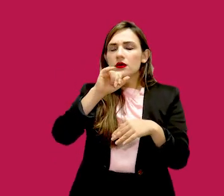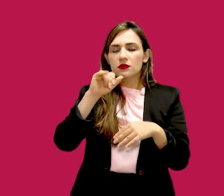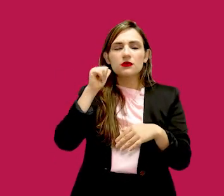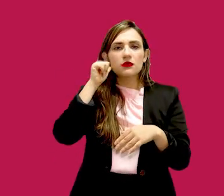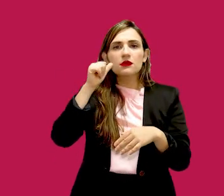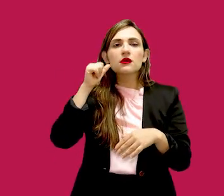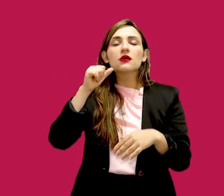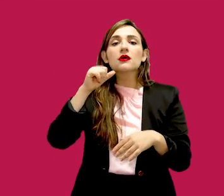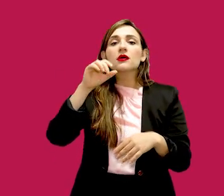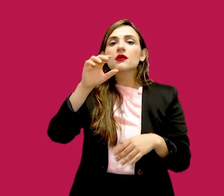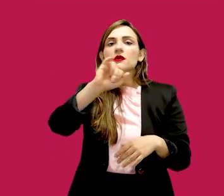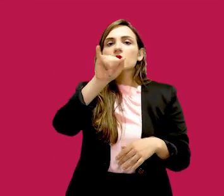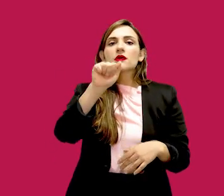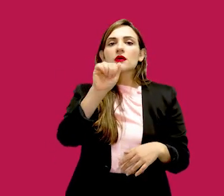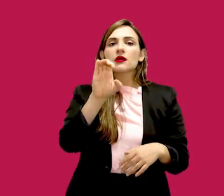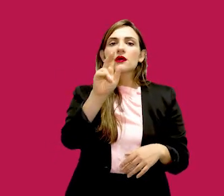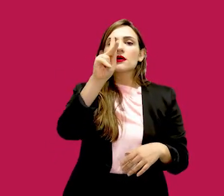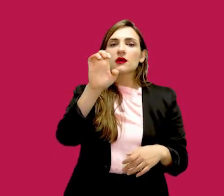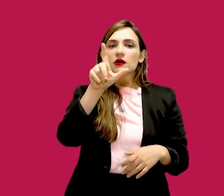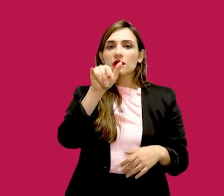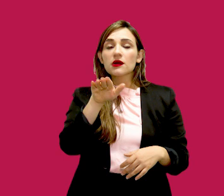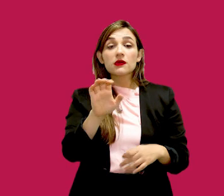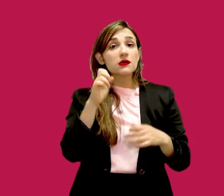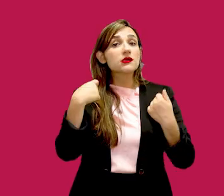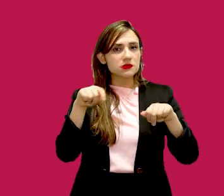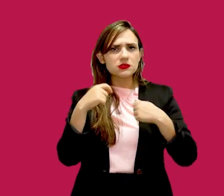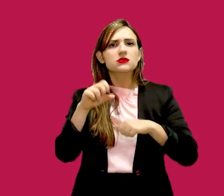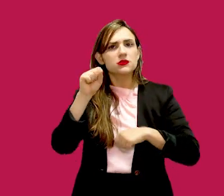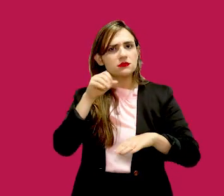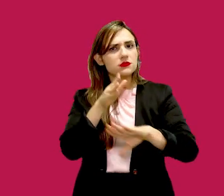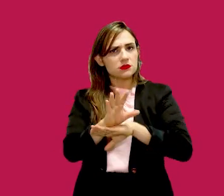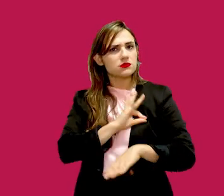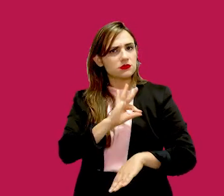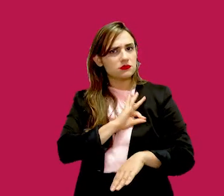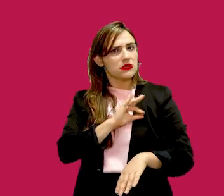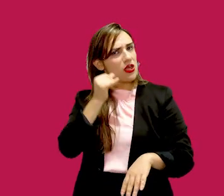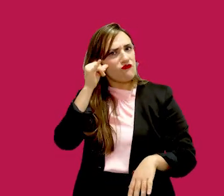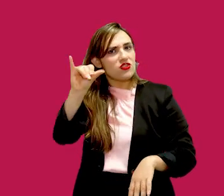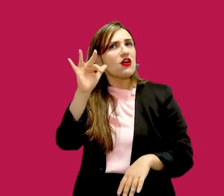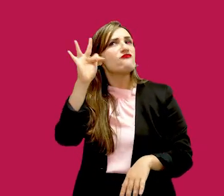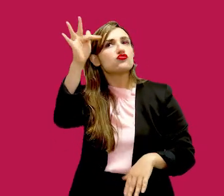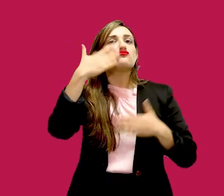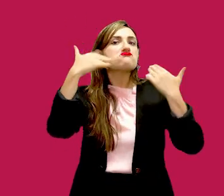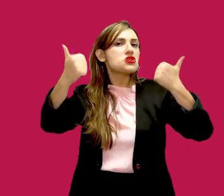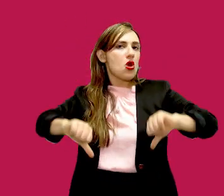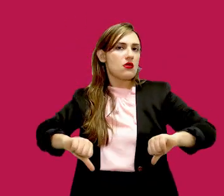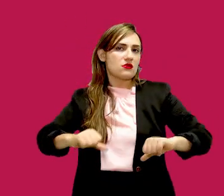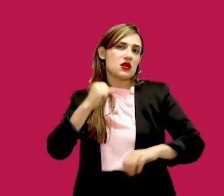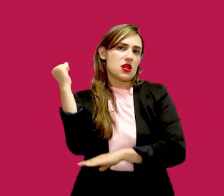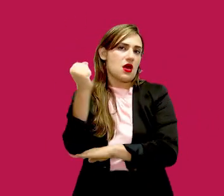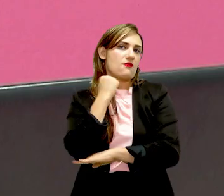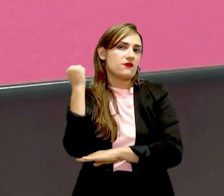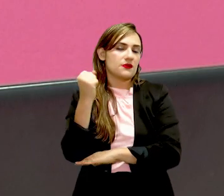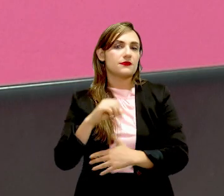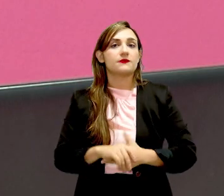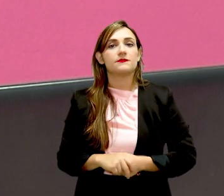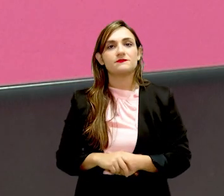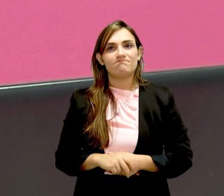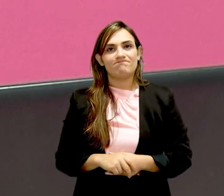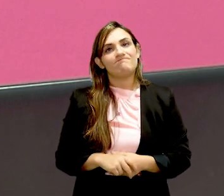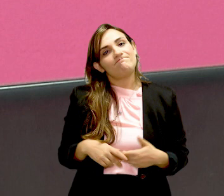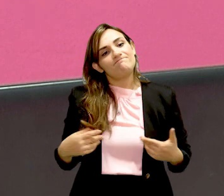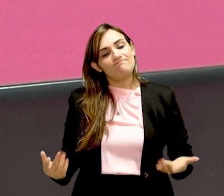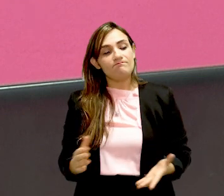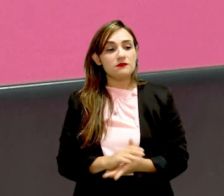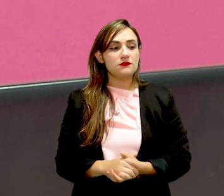procurar a polícia e registrar a ocorrência nesses casos para evitar que isso se propague ainda mais ou que aconteça alguma coisa mais grave. Bom, a gente está